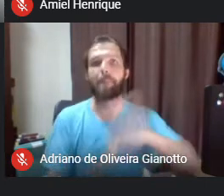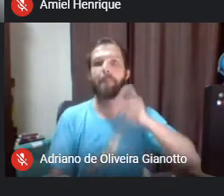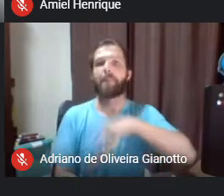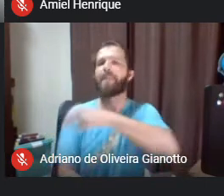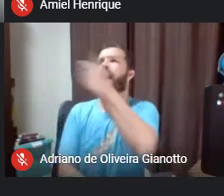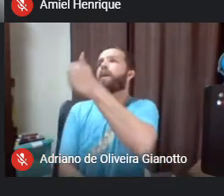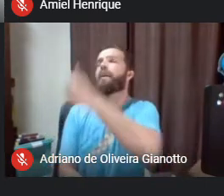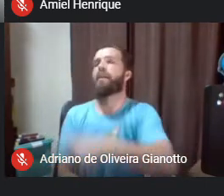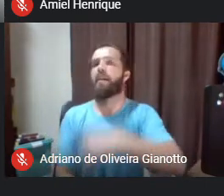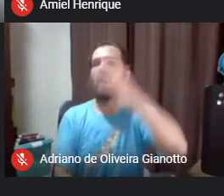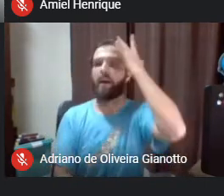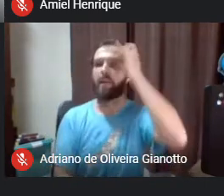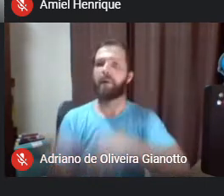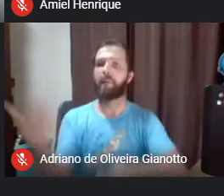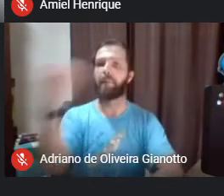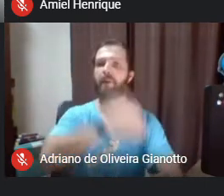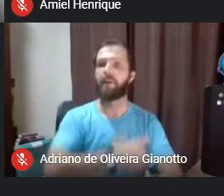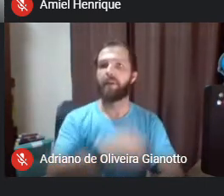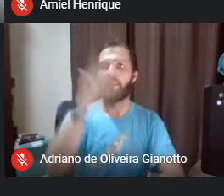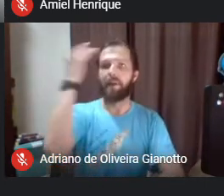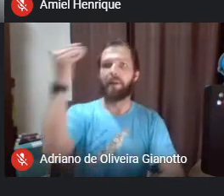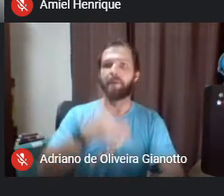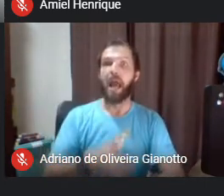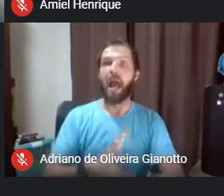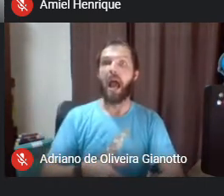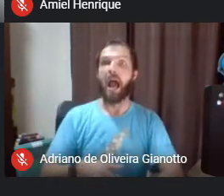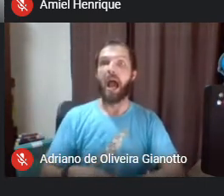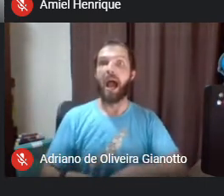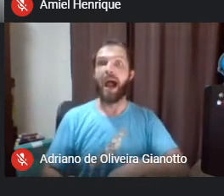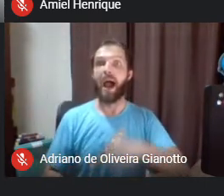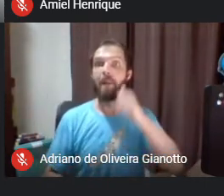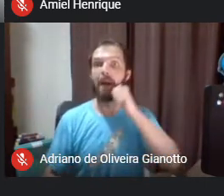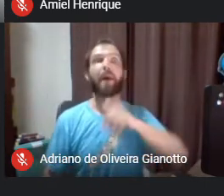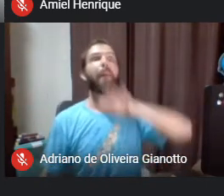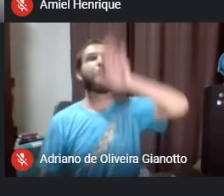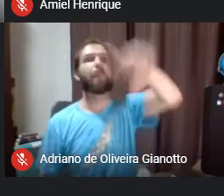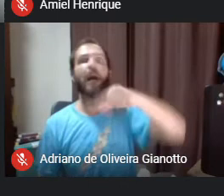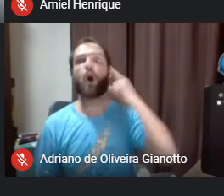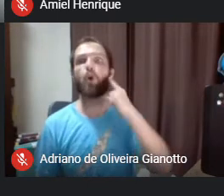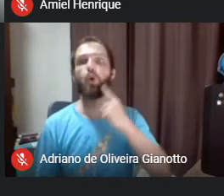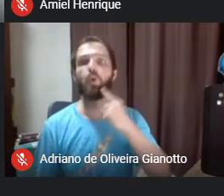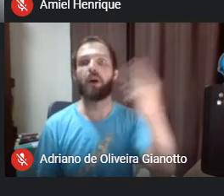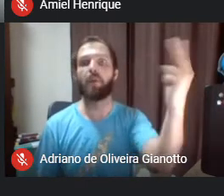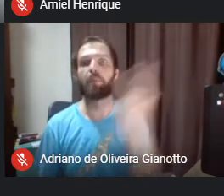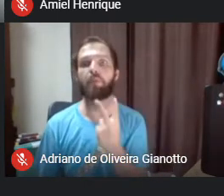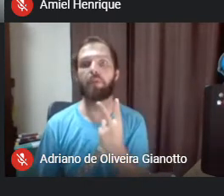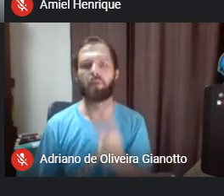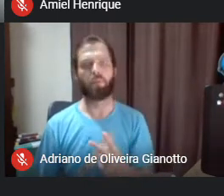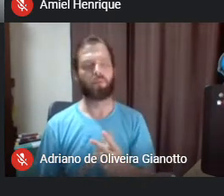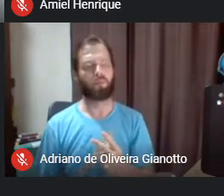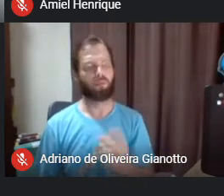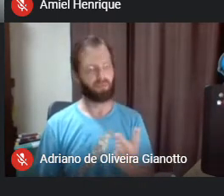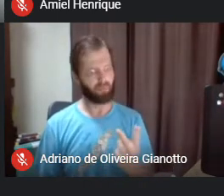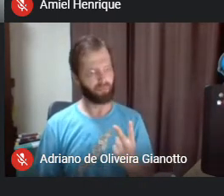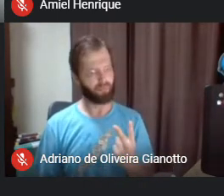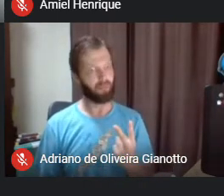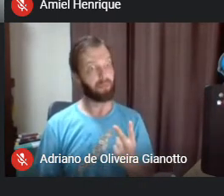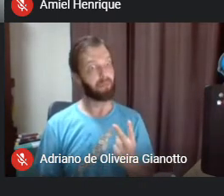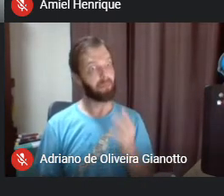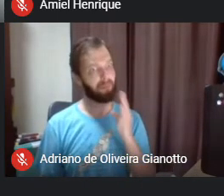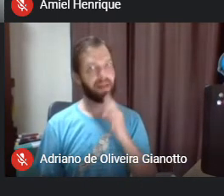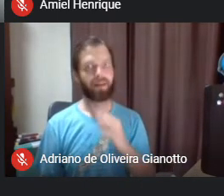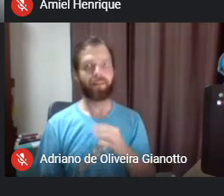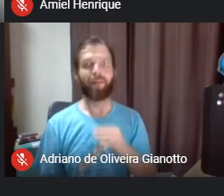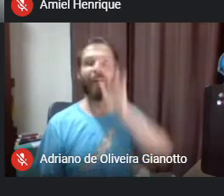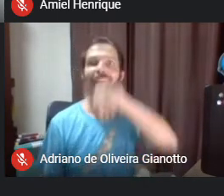também a esposa dele, começou a fazer amizade com a menina. E todos os dias a menina começou a frequentar a casa. E no outro